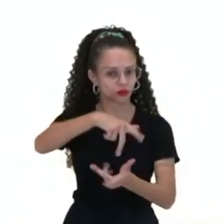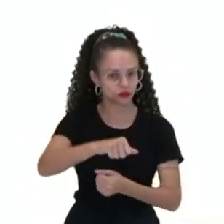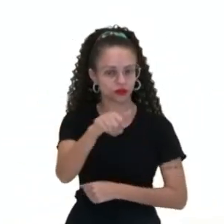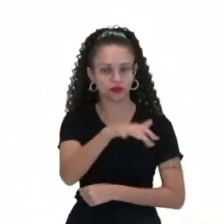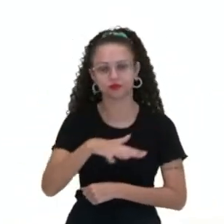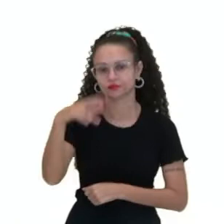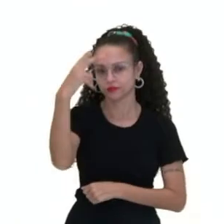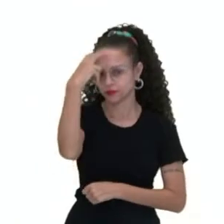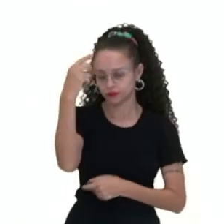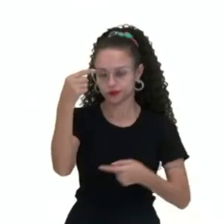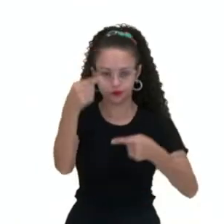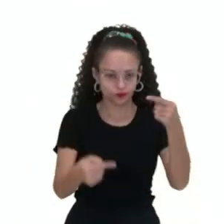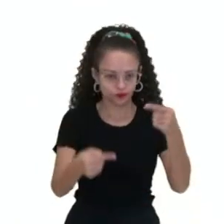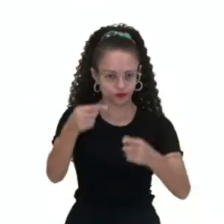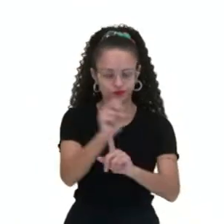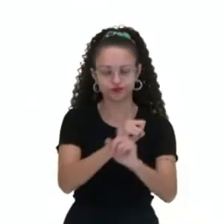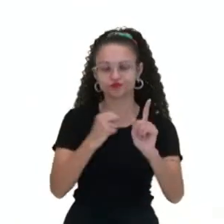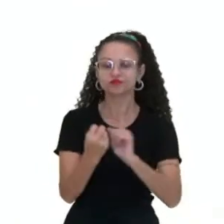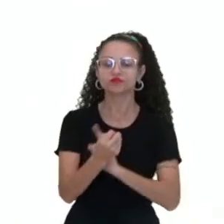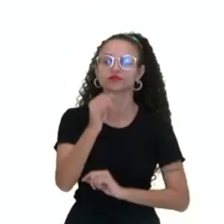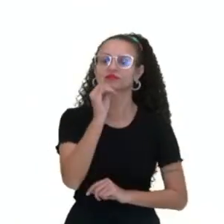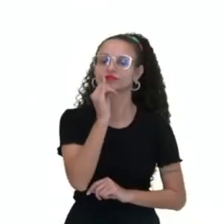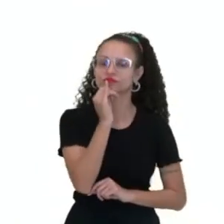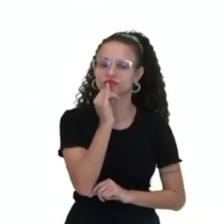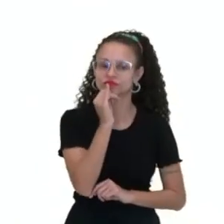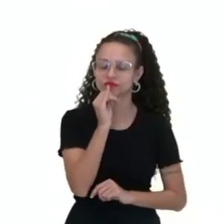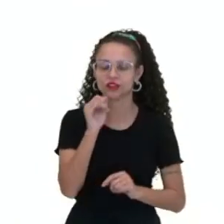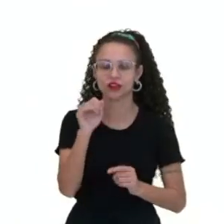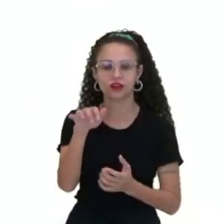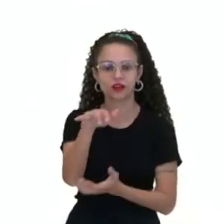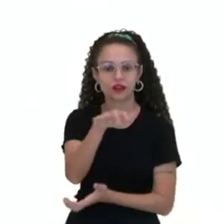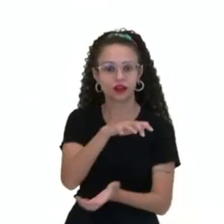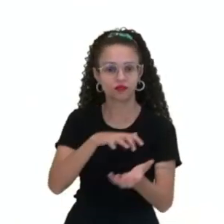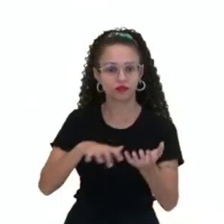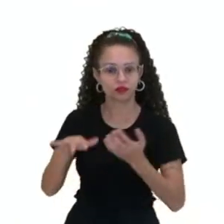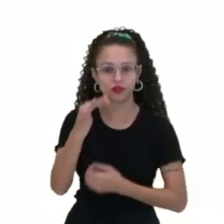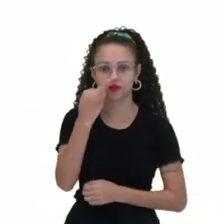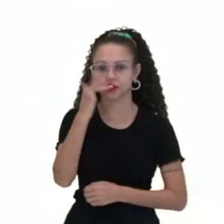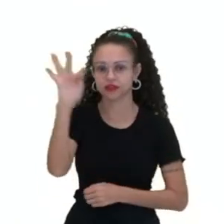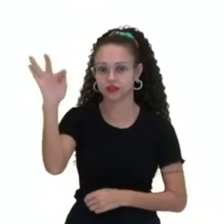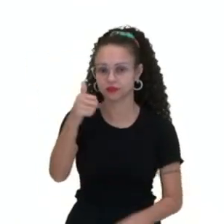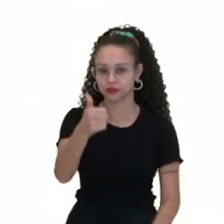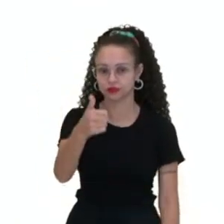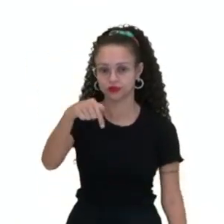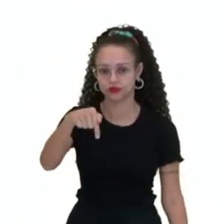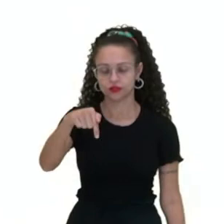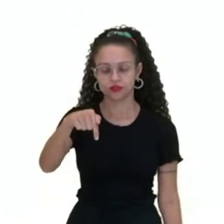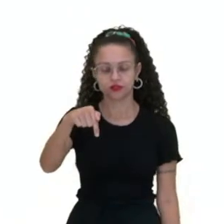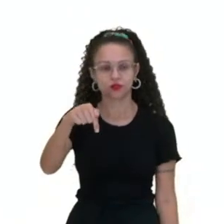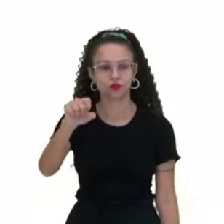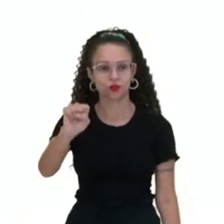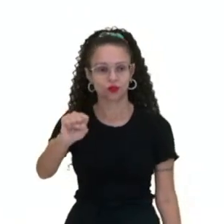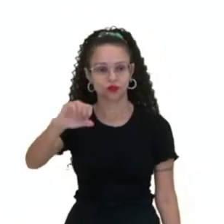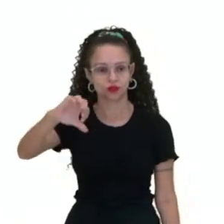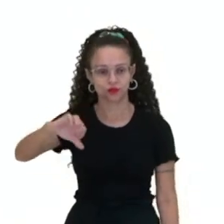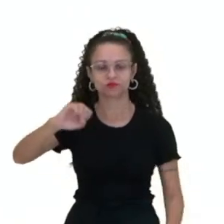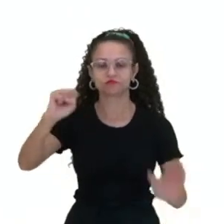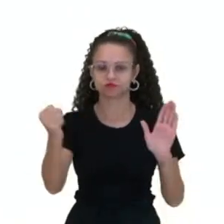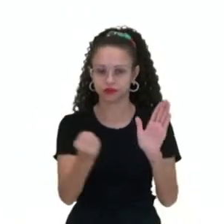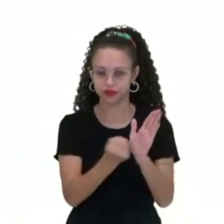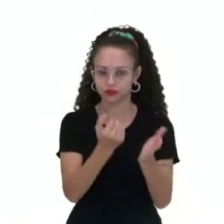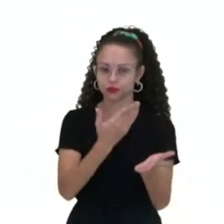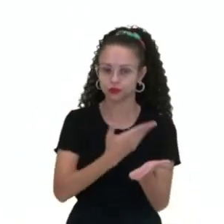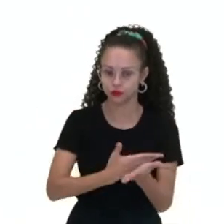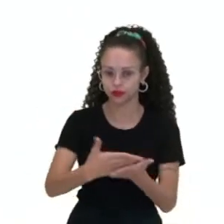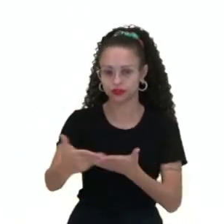cultural, político e social. Por exemplo, a Revolução Francesa em 1789, marcando o início da Idade Contemporânea.